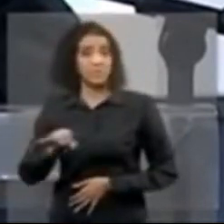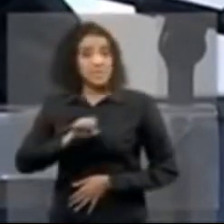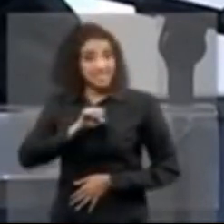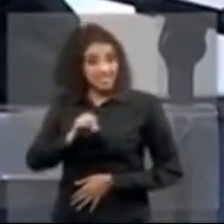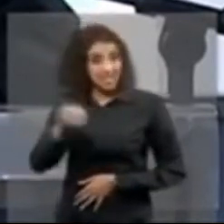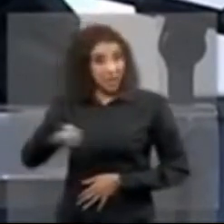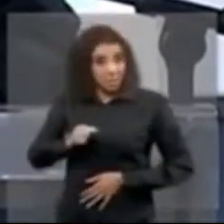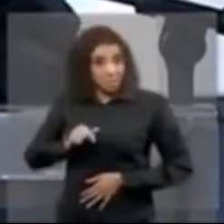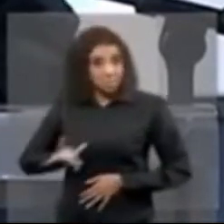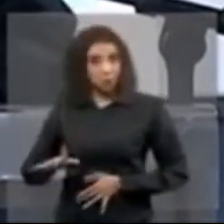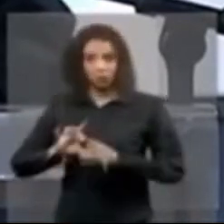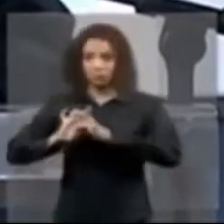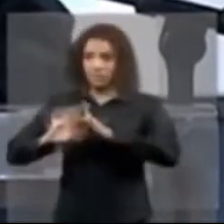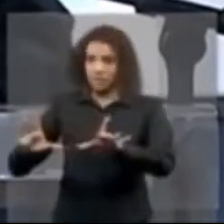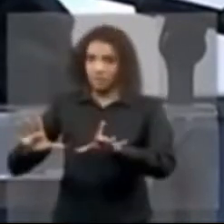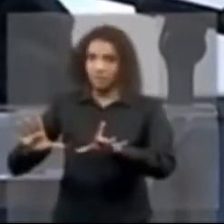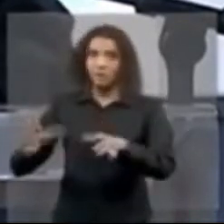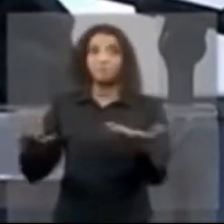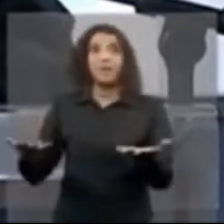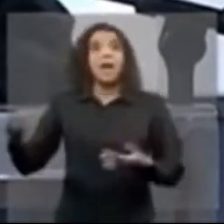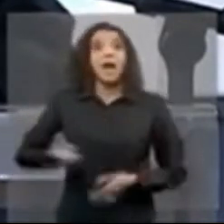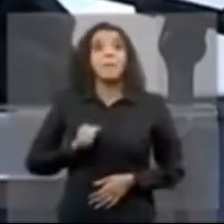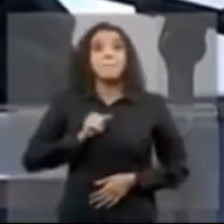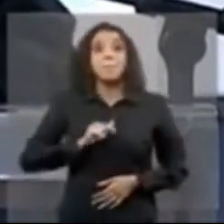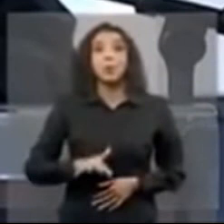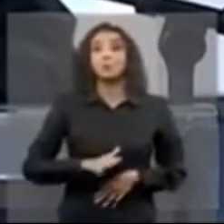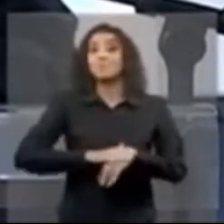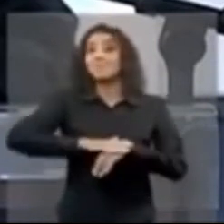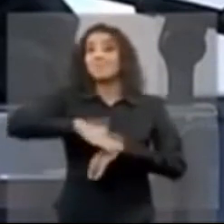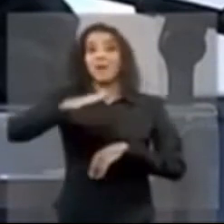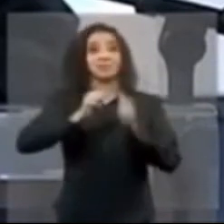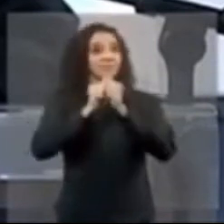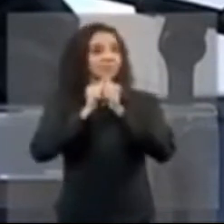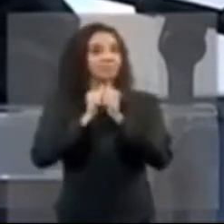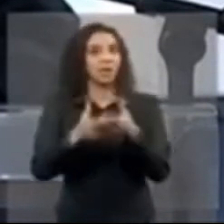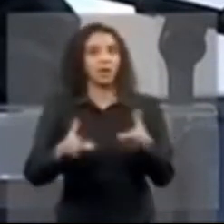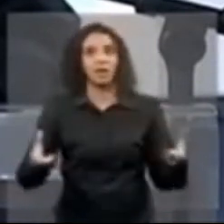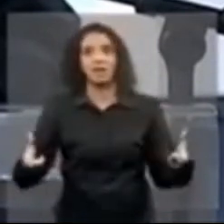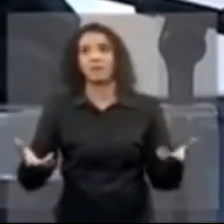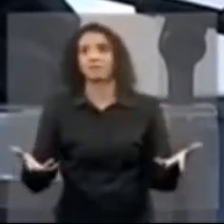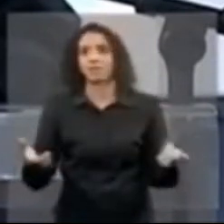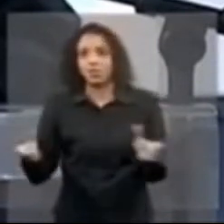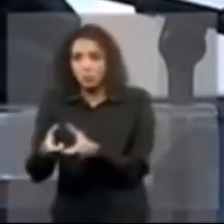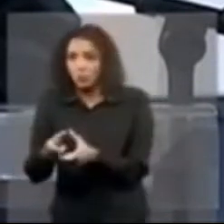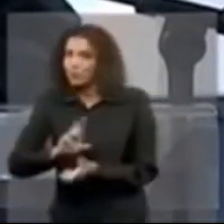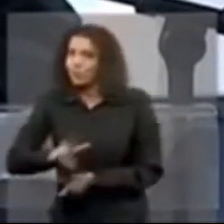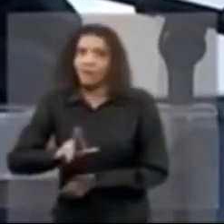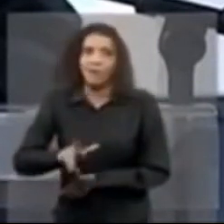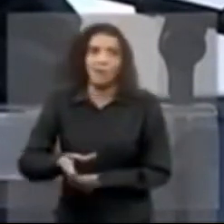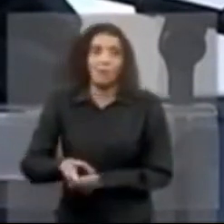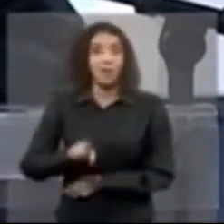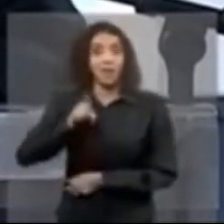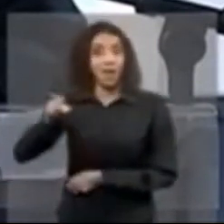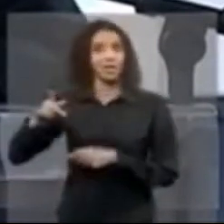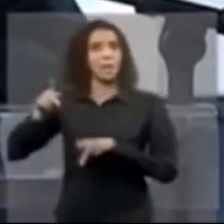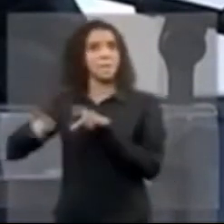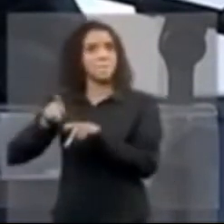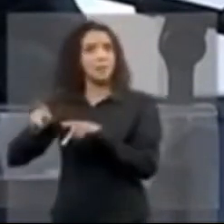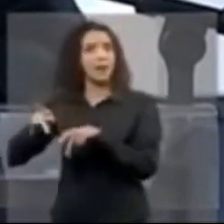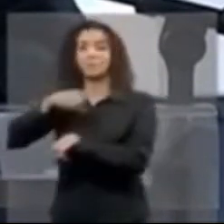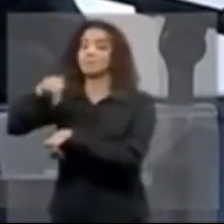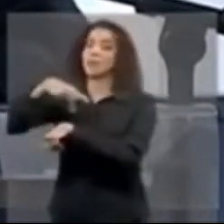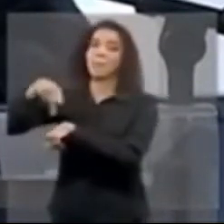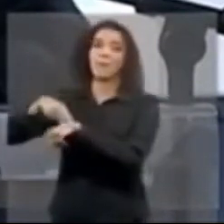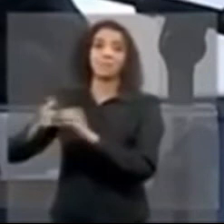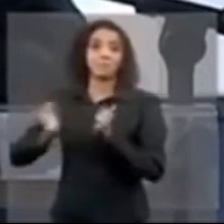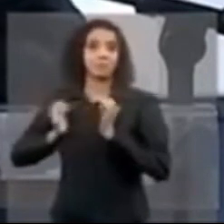o aborto, o número de abortos aumenta e não diminui. É no primeiro mundo onde se praticam mais abortos e